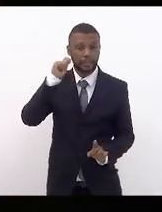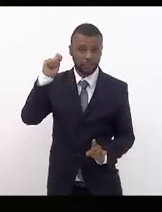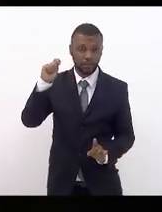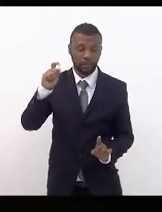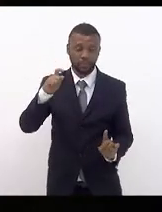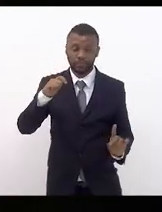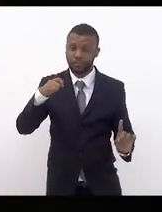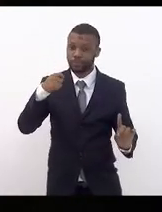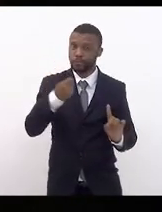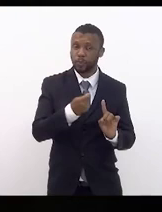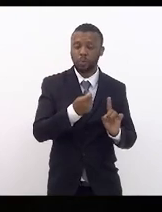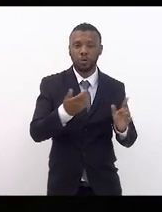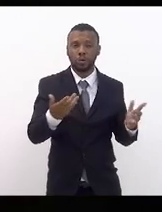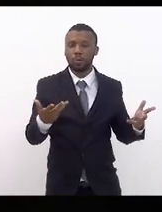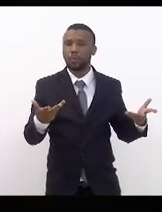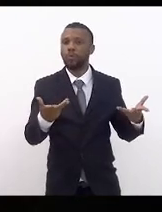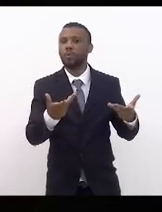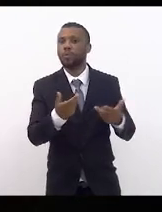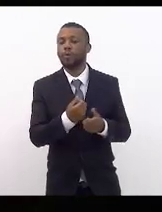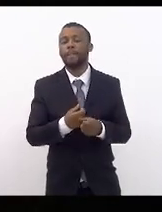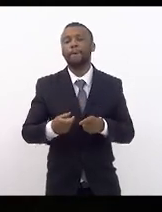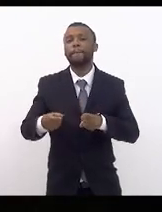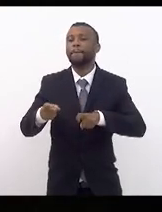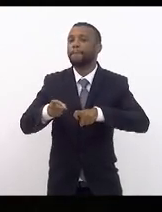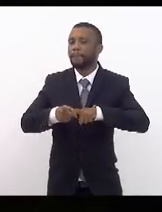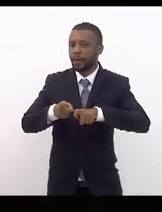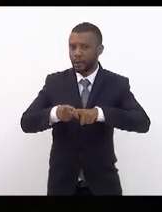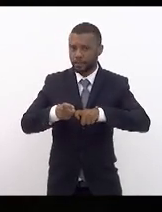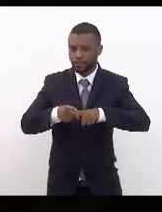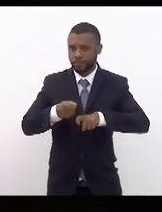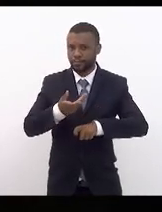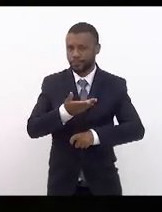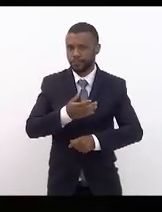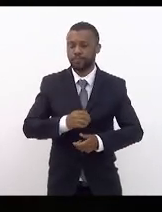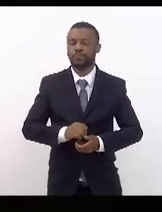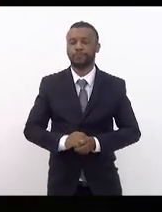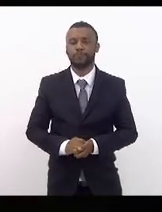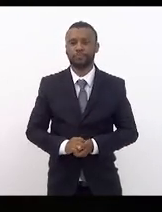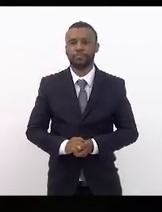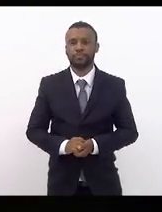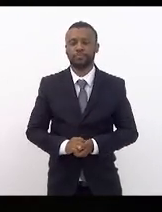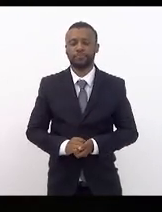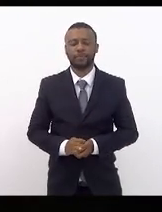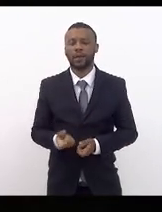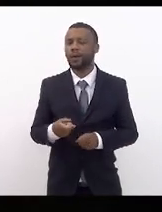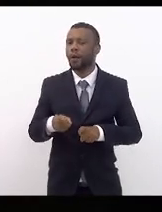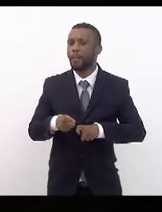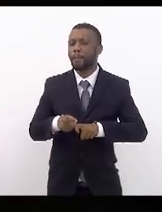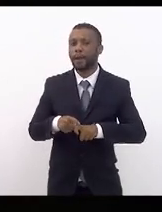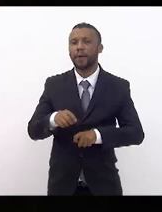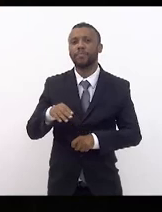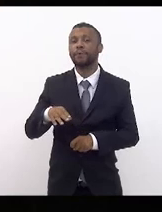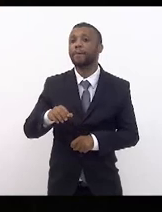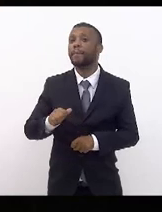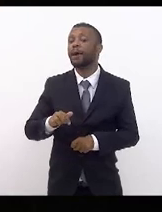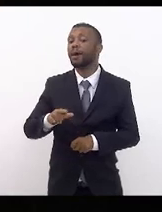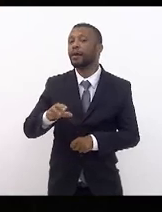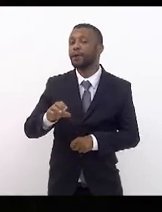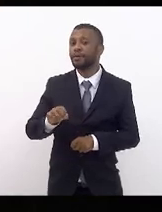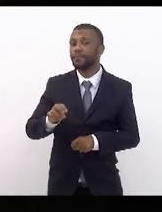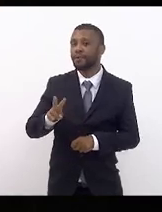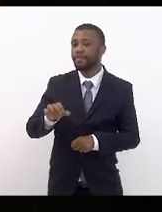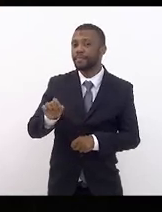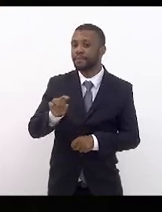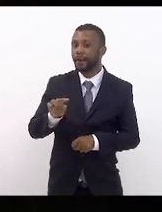este ilustre médico. Dr. Mário Vaz é nosso homenageado.